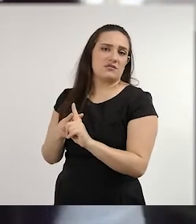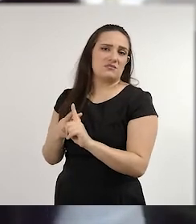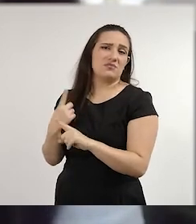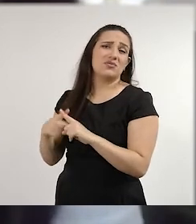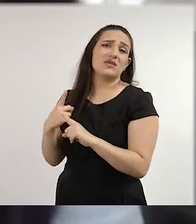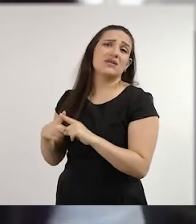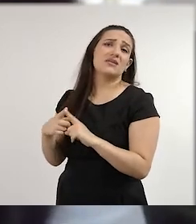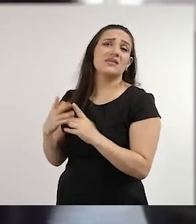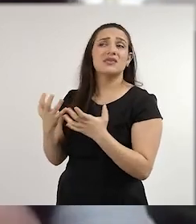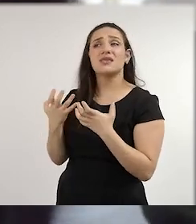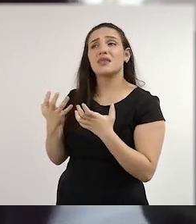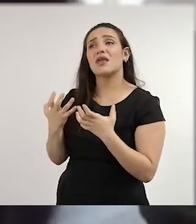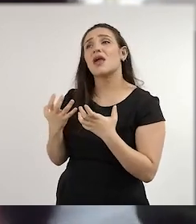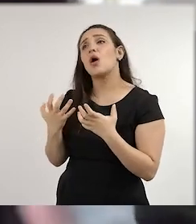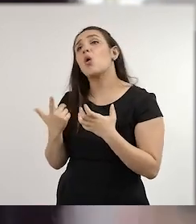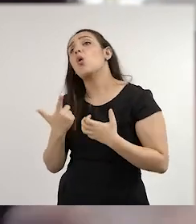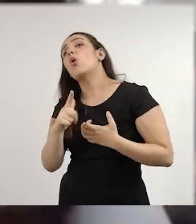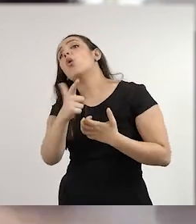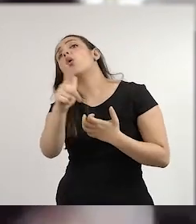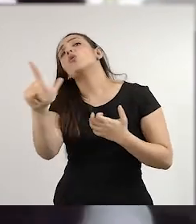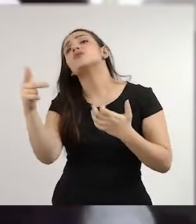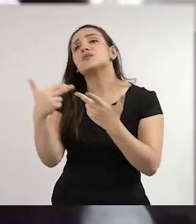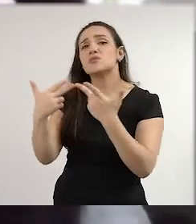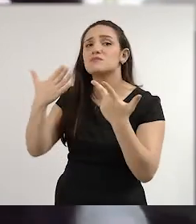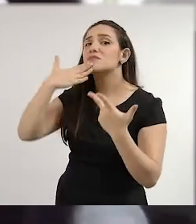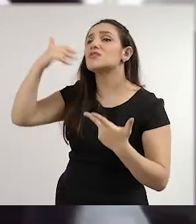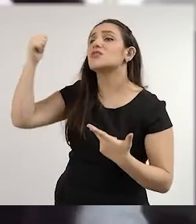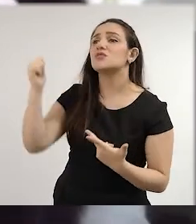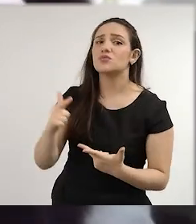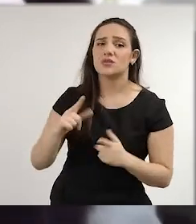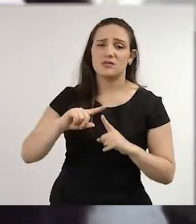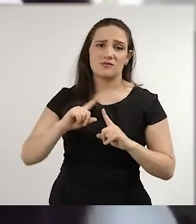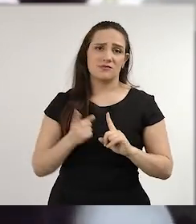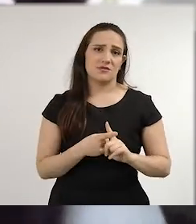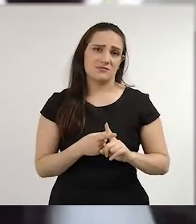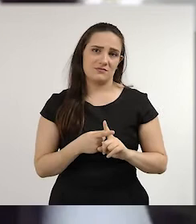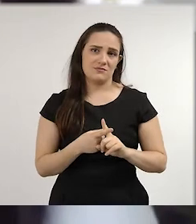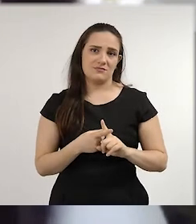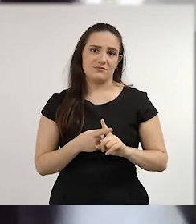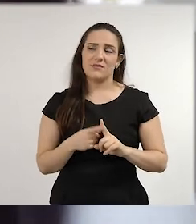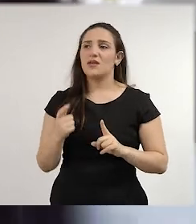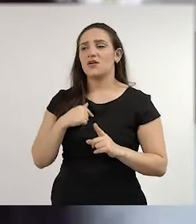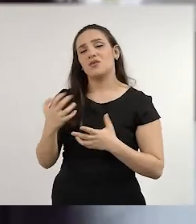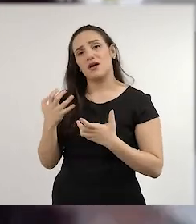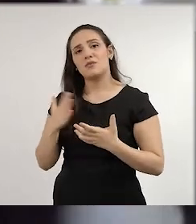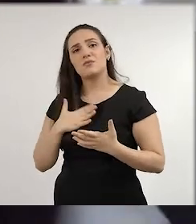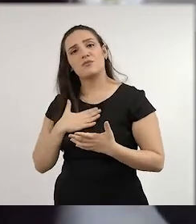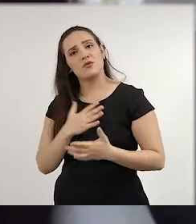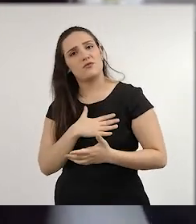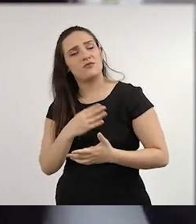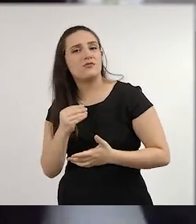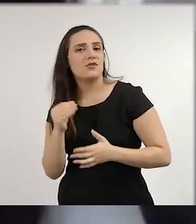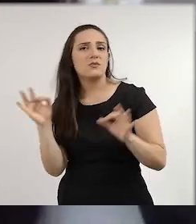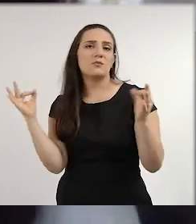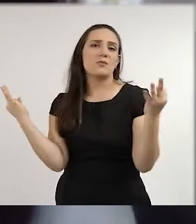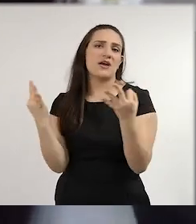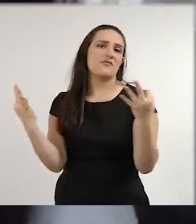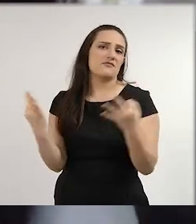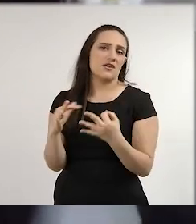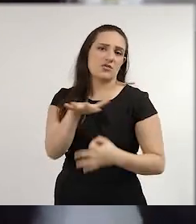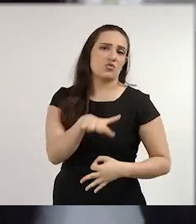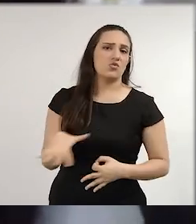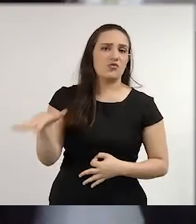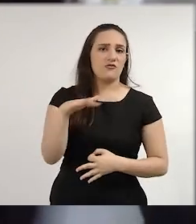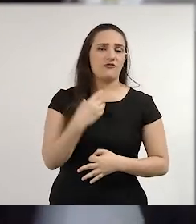não quero, mas postergando porque eu quero mais o material e eu quero que o meu filho chegue num cenário muito bom. Nunca vai